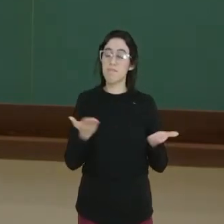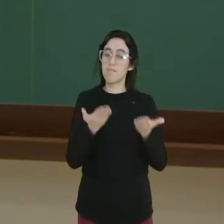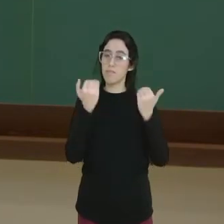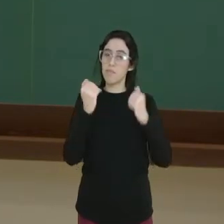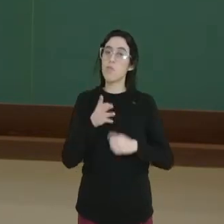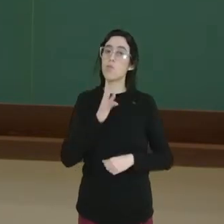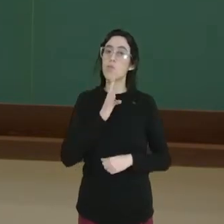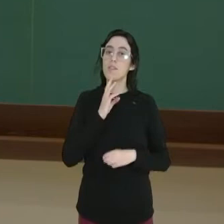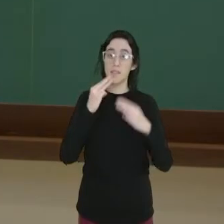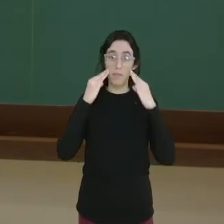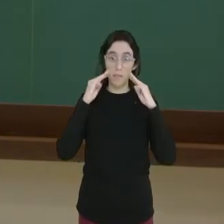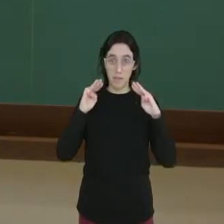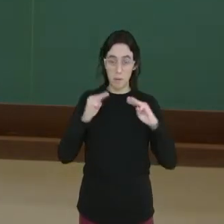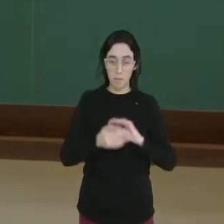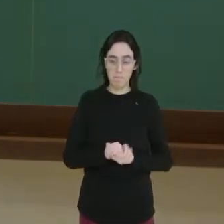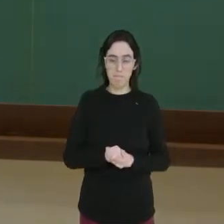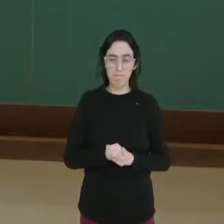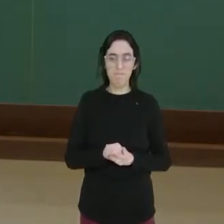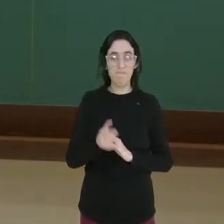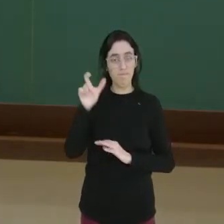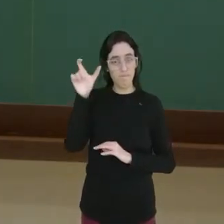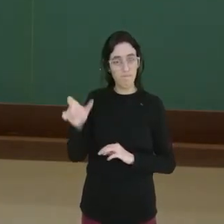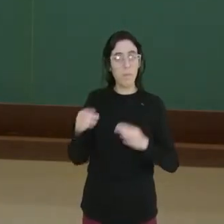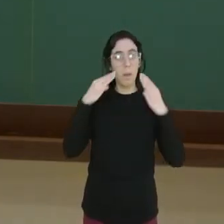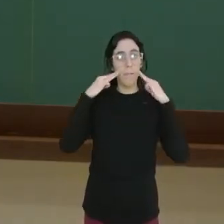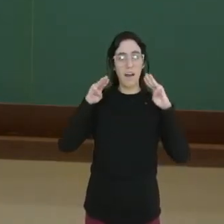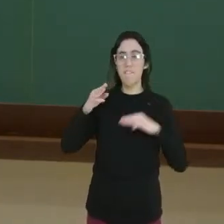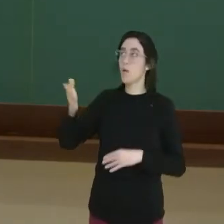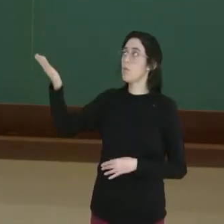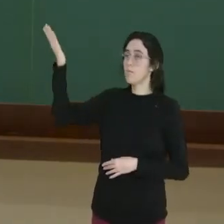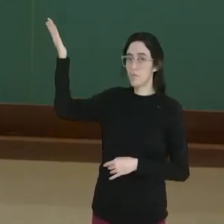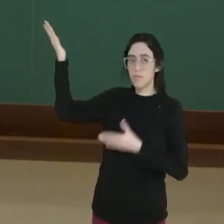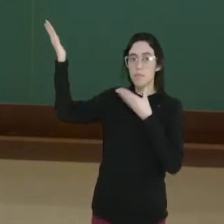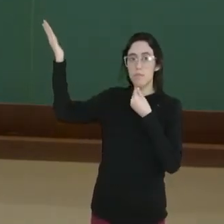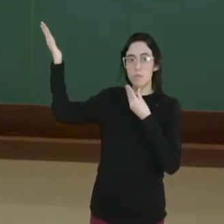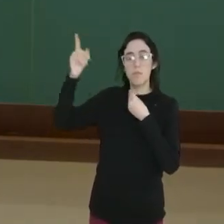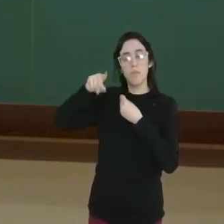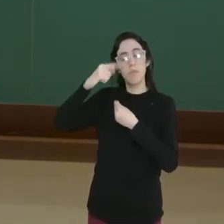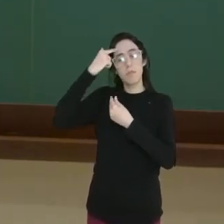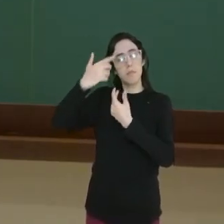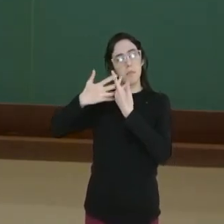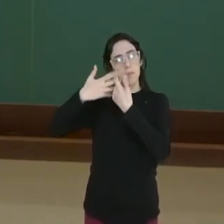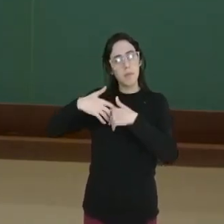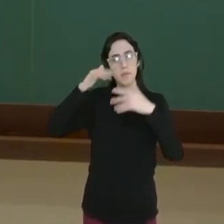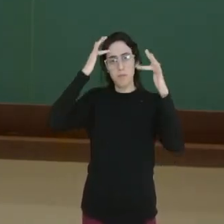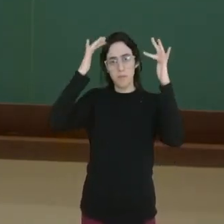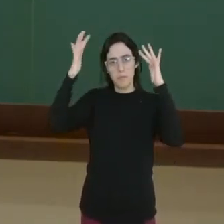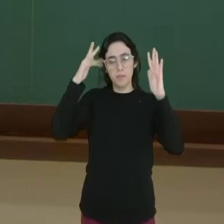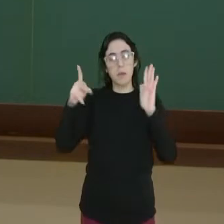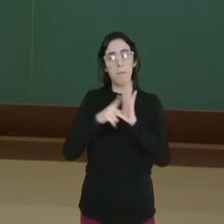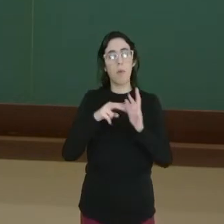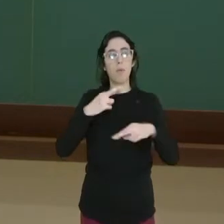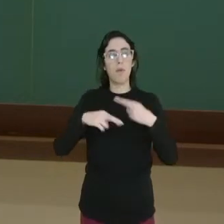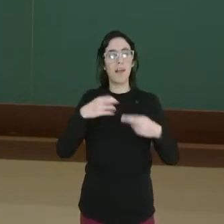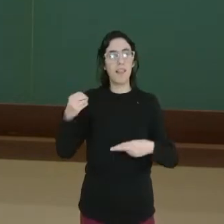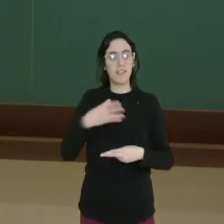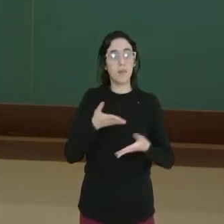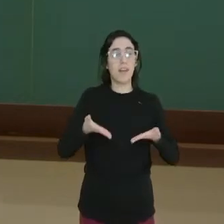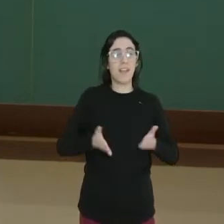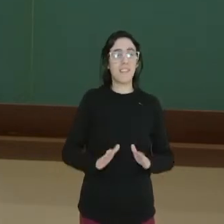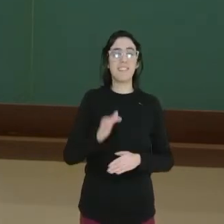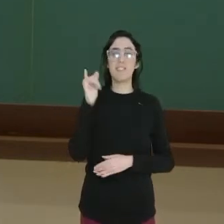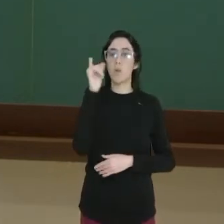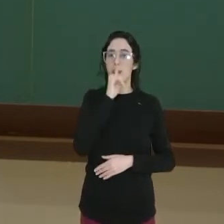o Maquiavel? Então, Maquiavel foi um filósofo, um pensador renascentista que viveu em Florença entre